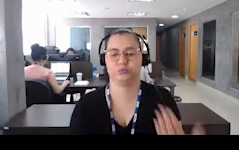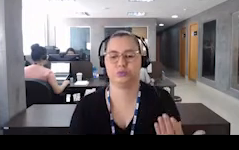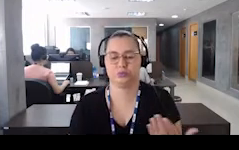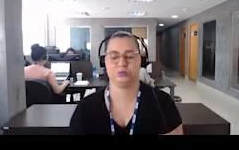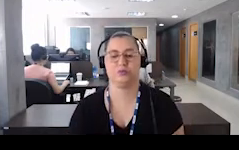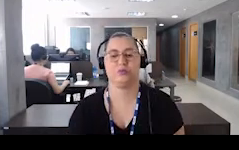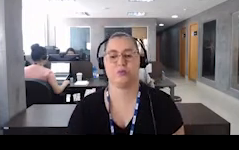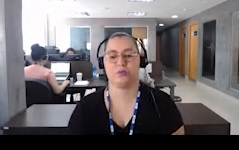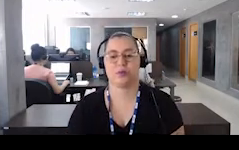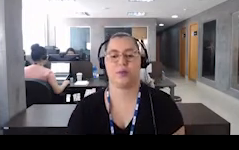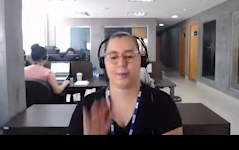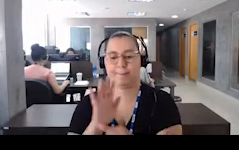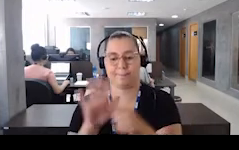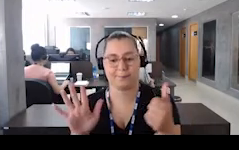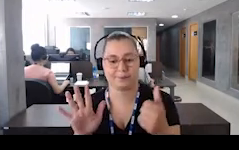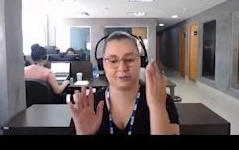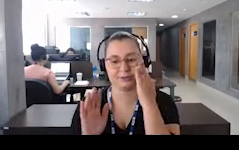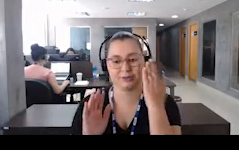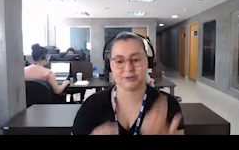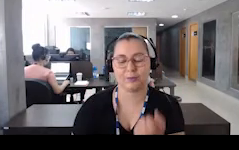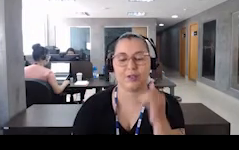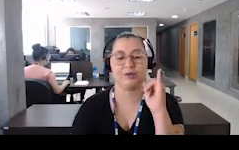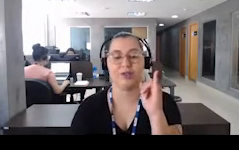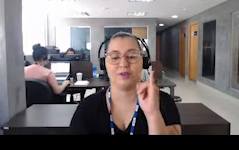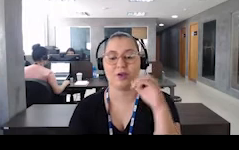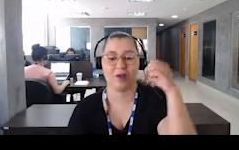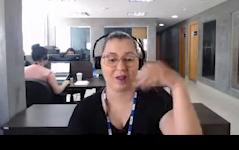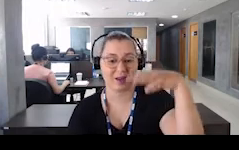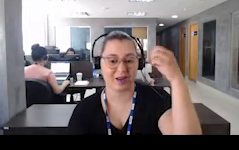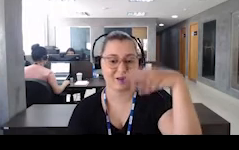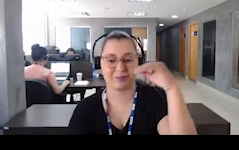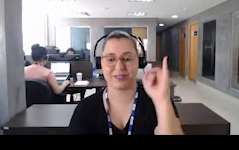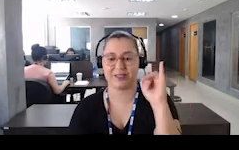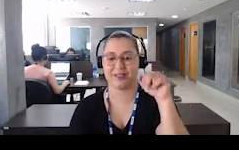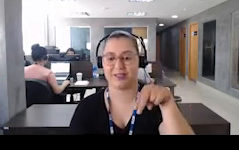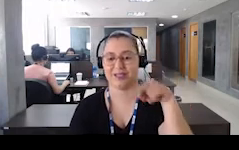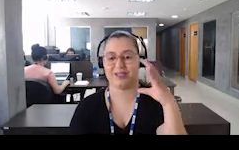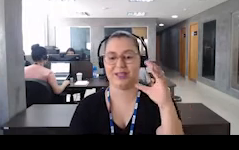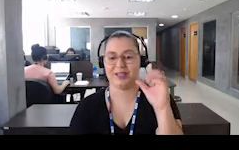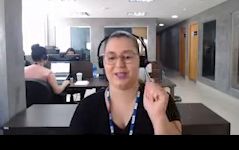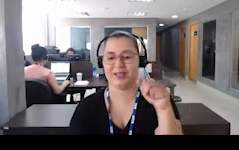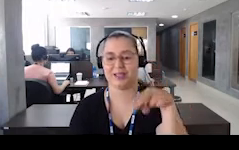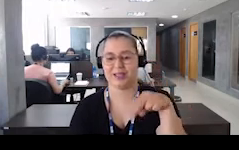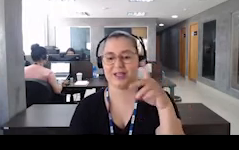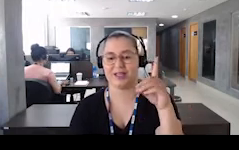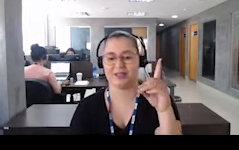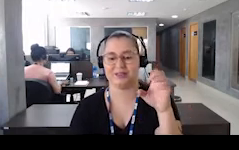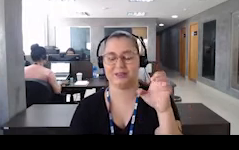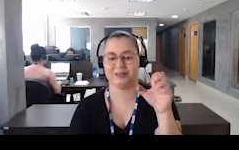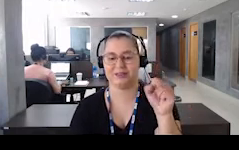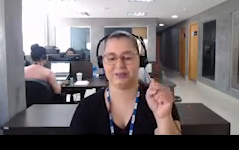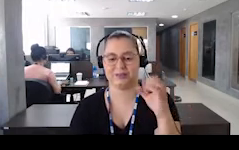isso, né? Então, primeiro é preciso saber o que é uma lâmpada incandescente, né? Isso aqui é importante, pessoal, porque vai mudar o tipo